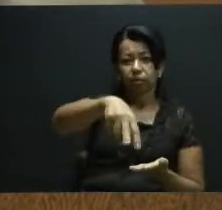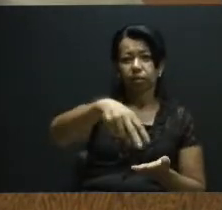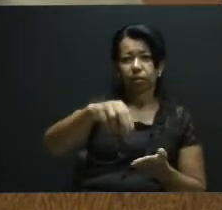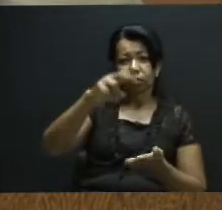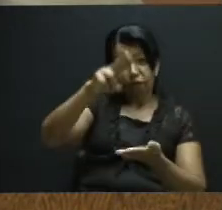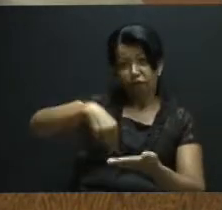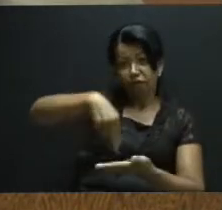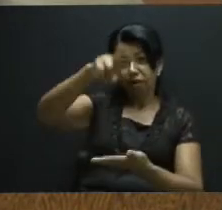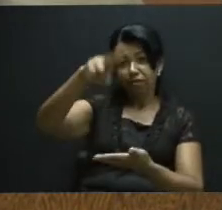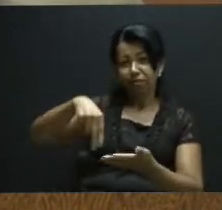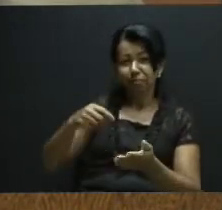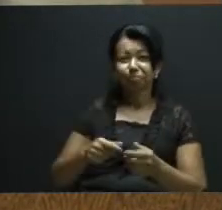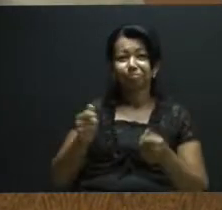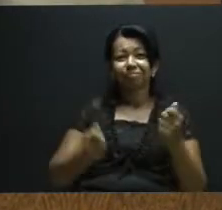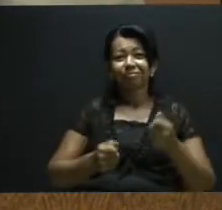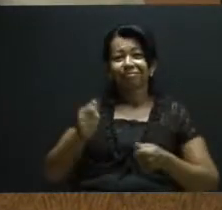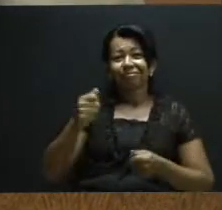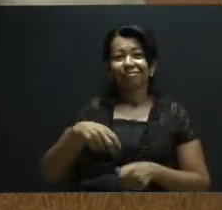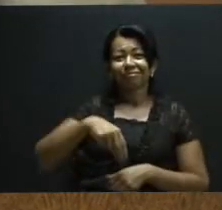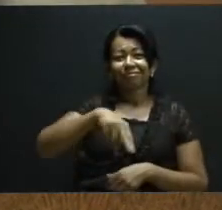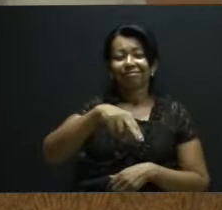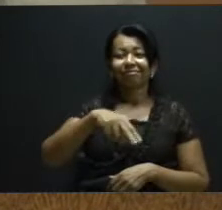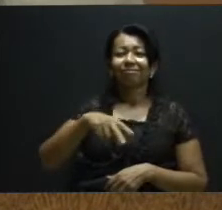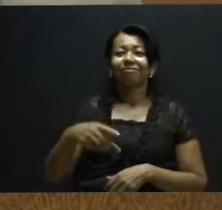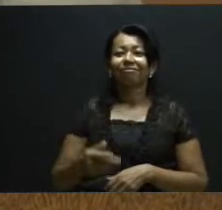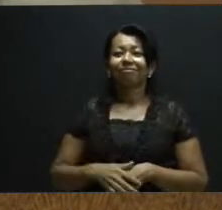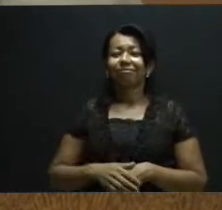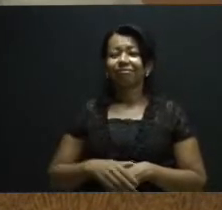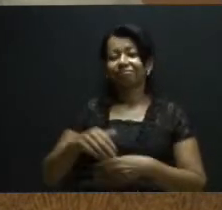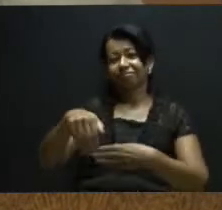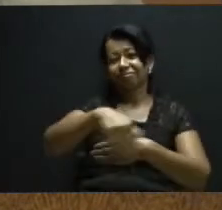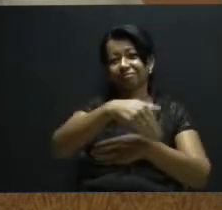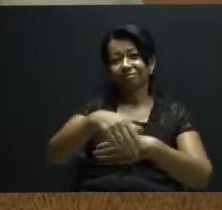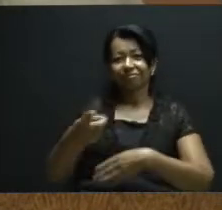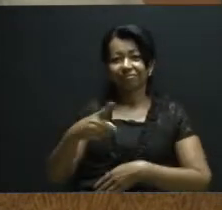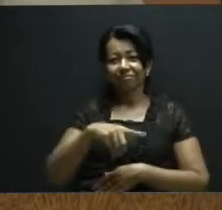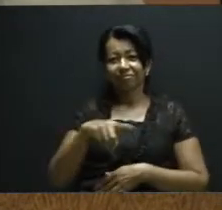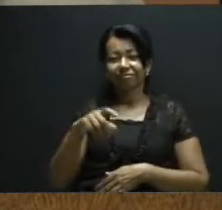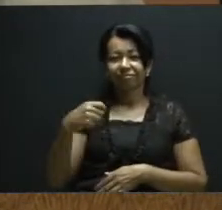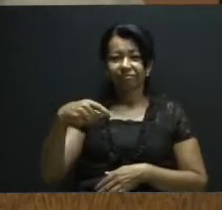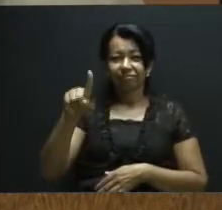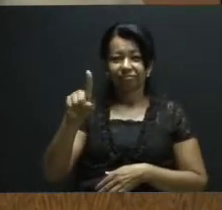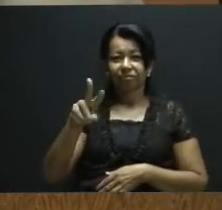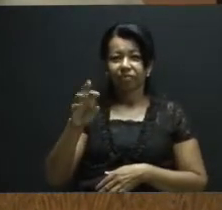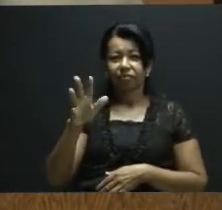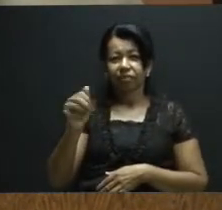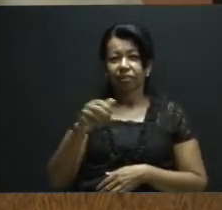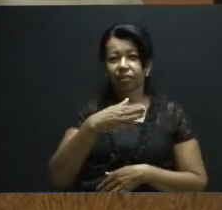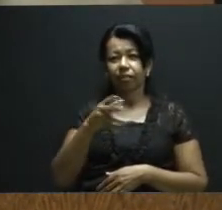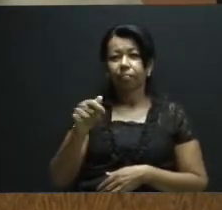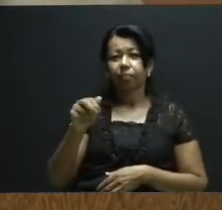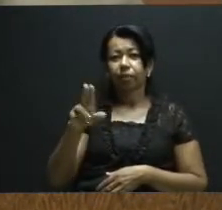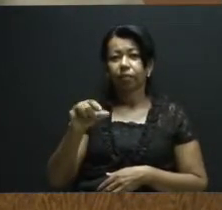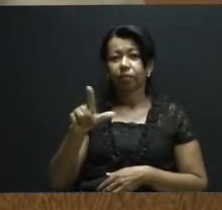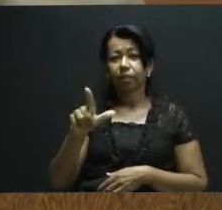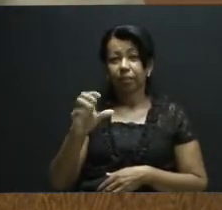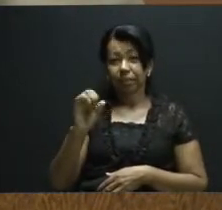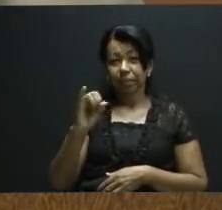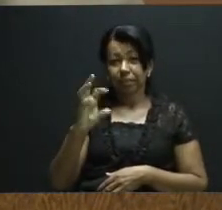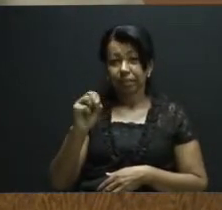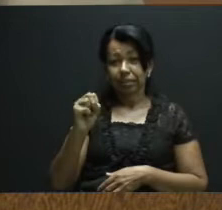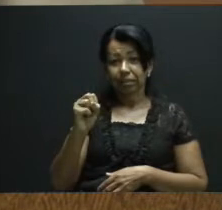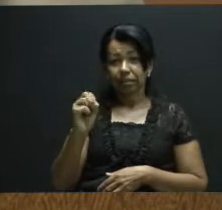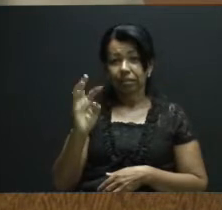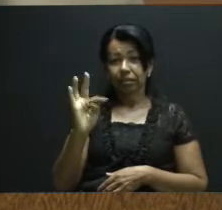pedestres na avenida joaquim miguel couto com a avenida doutor fernando costa na vila paulista pra mim se a manutenção